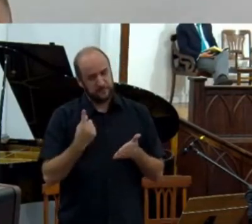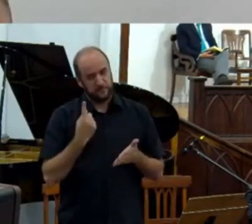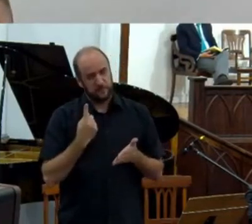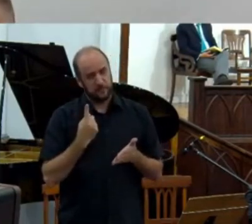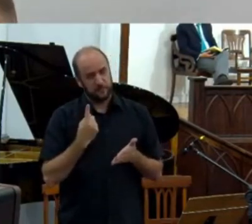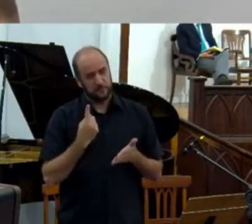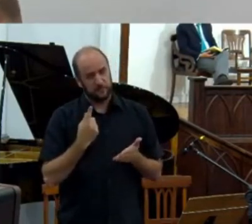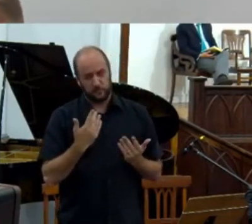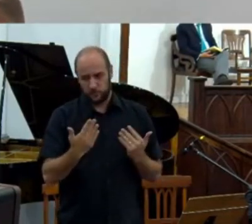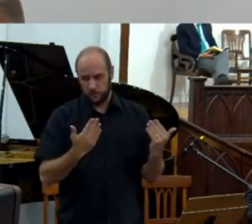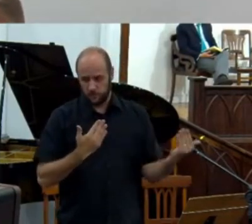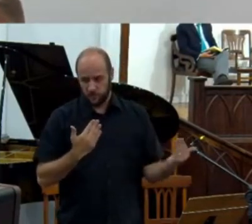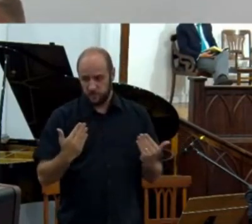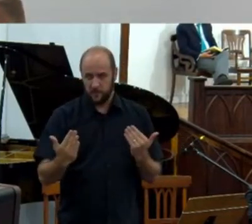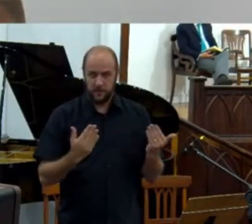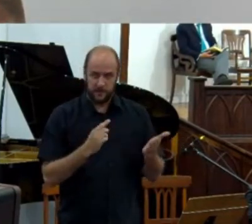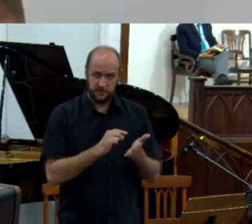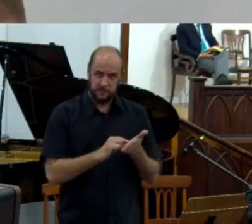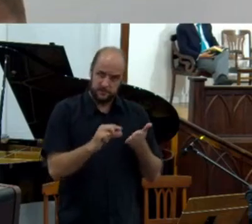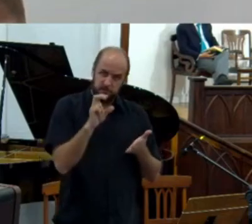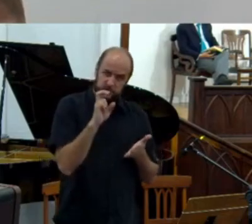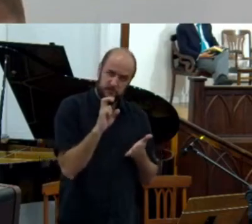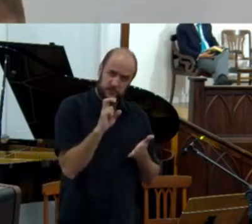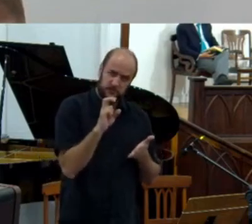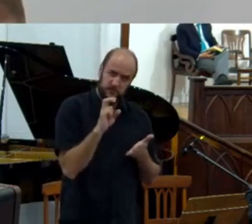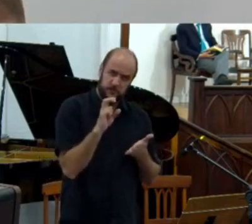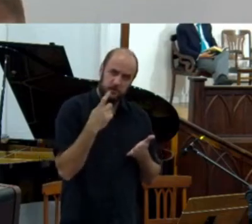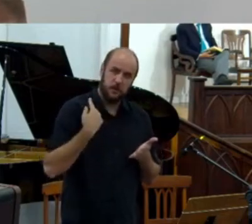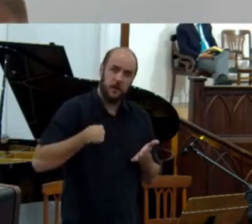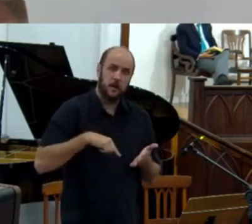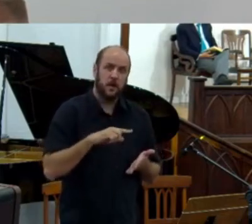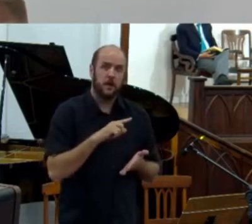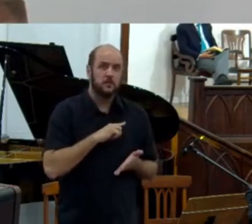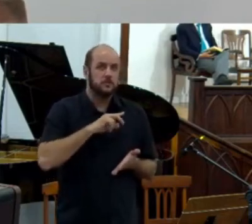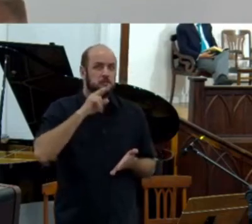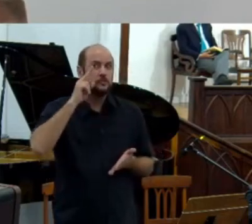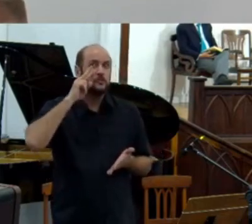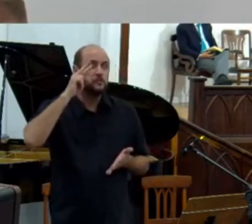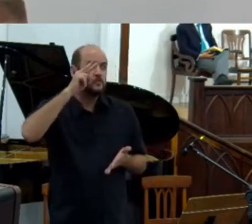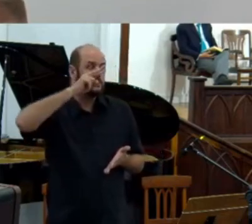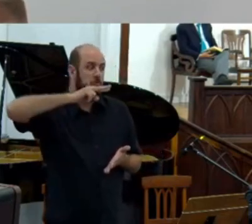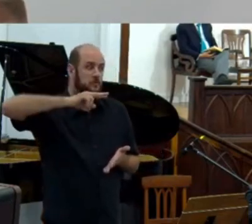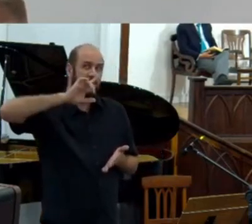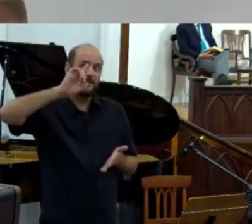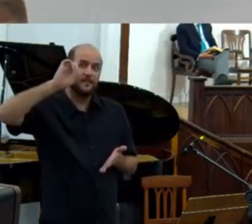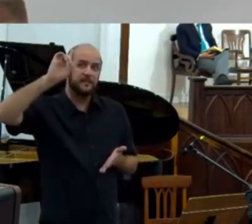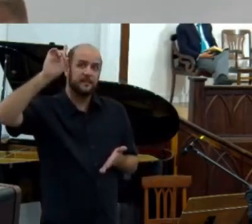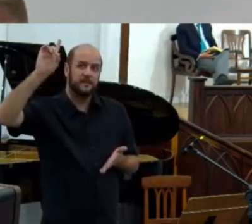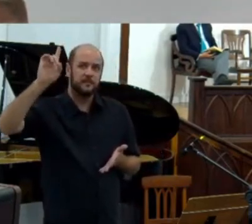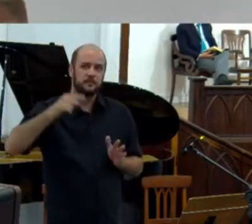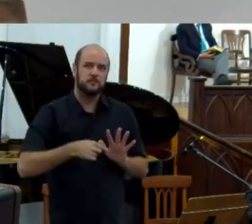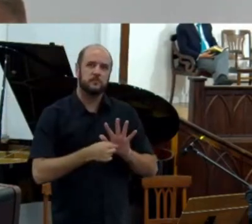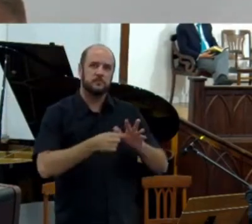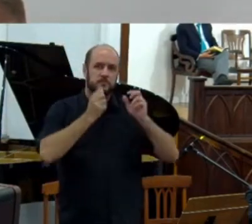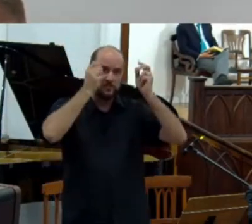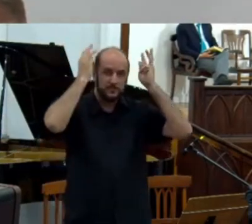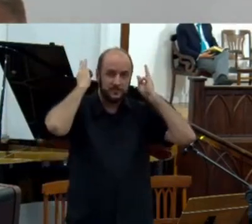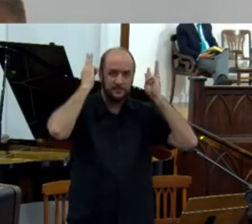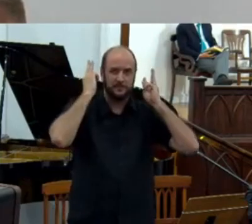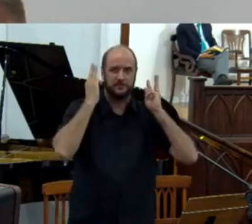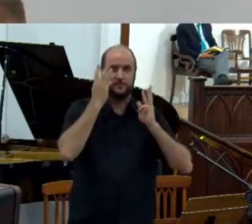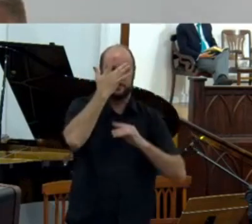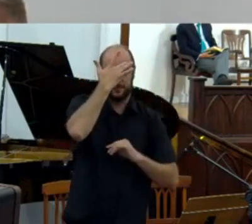faz esse paralelo com o versículo 5, nós enxergamos Deus mostrando por meio de Moisés que